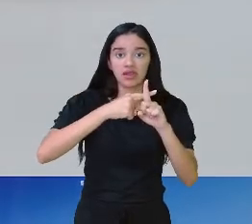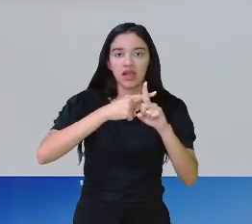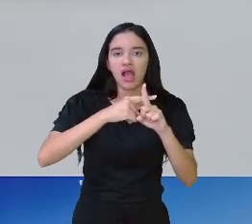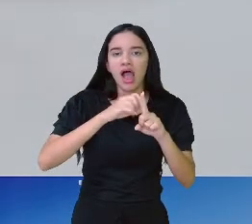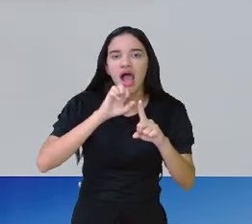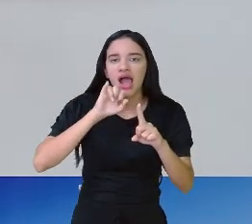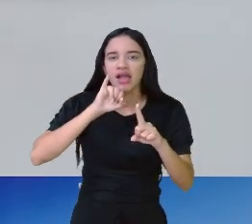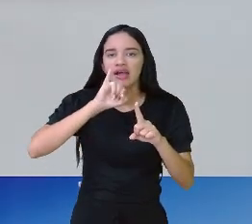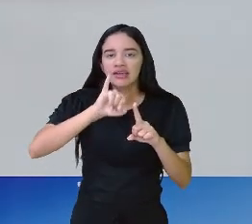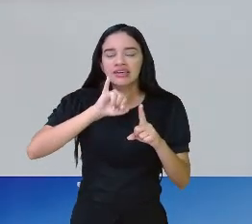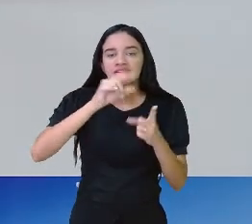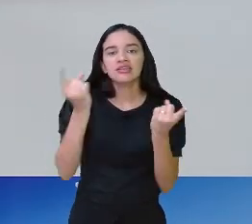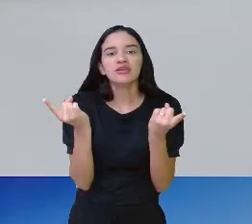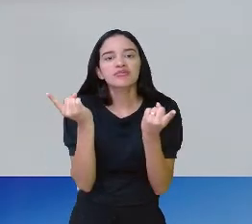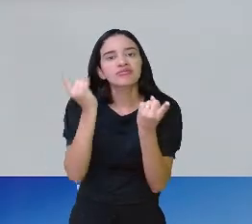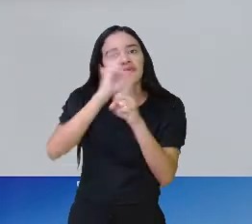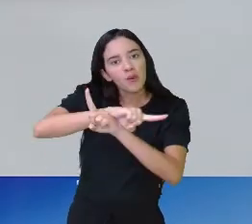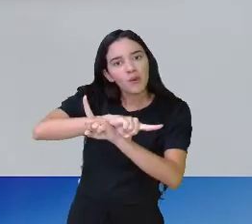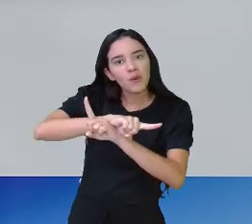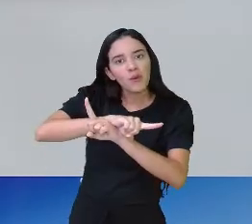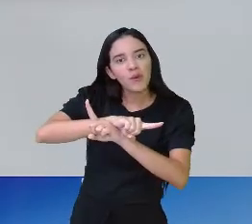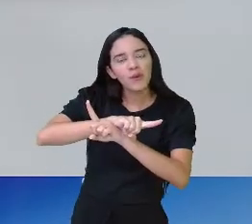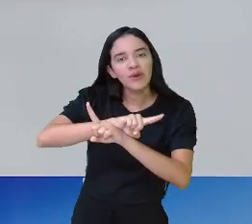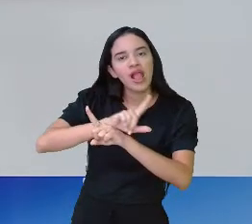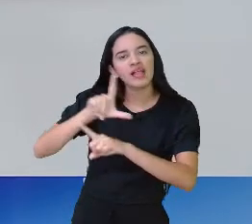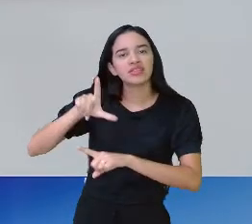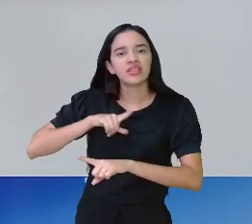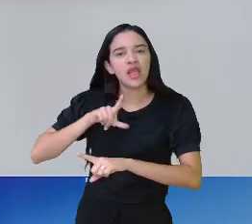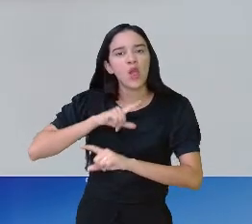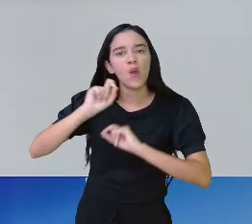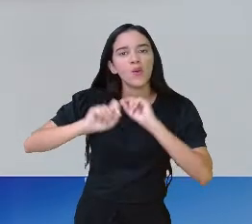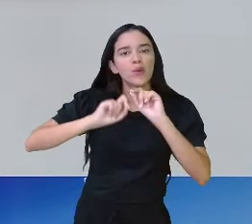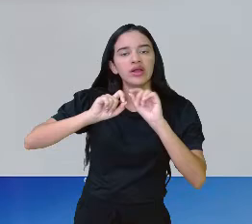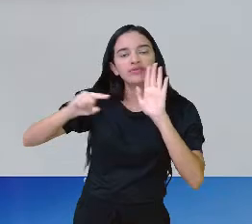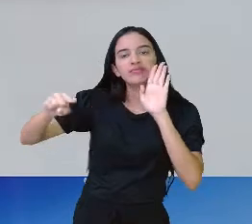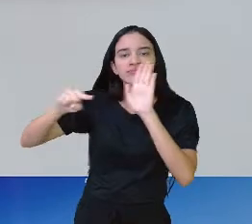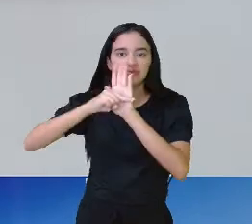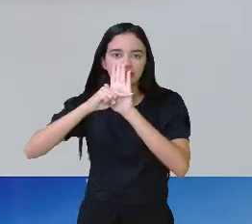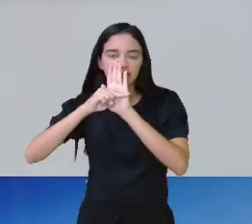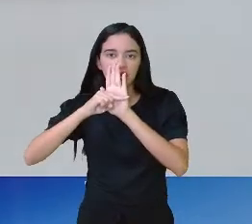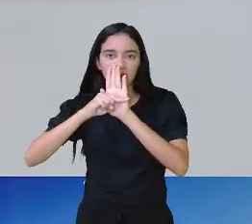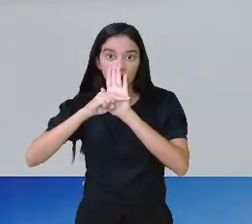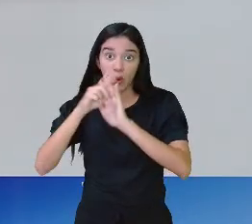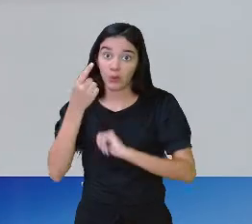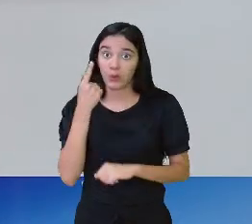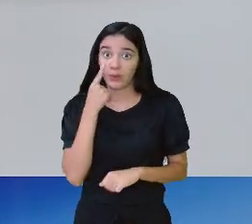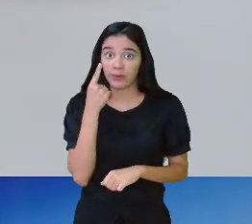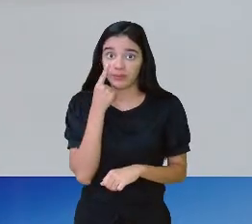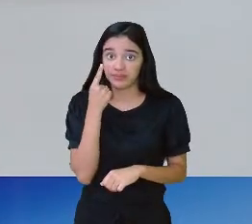se eu fizer o sentido contrário, eu vou ter uma subtração, ó.